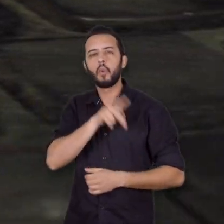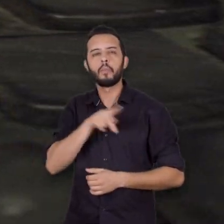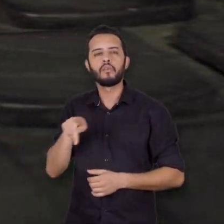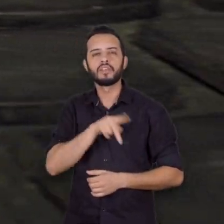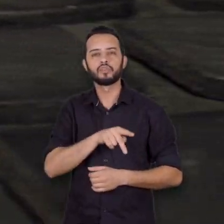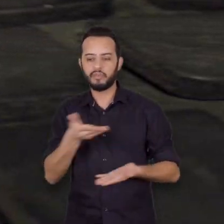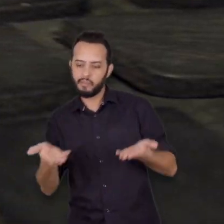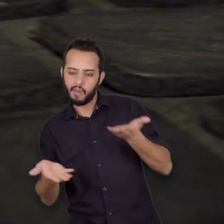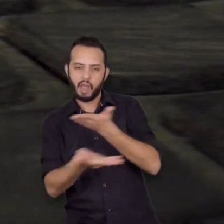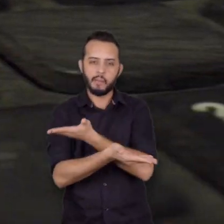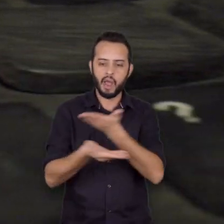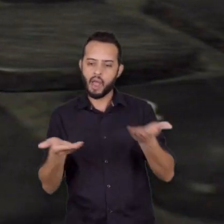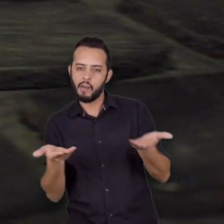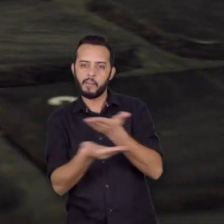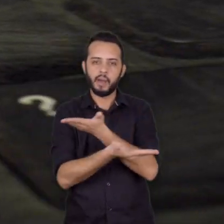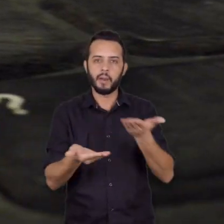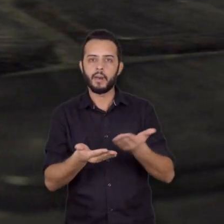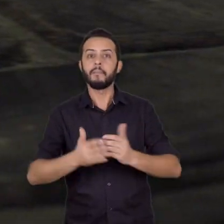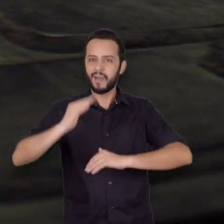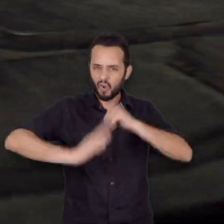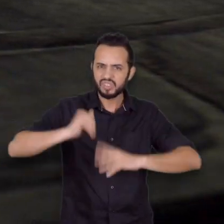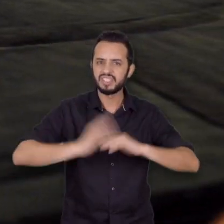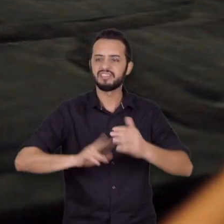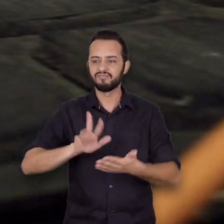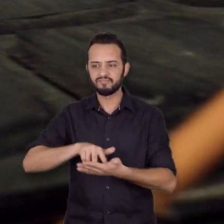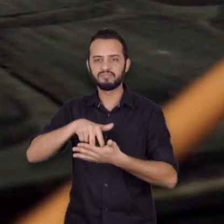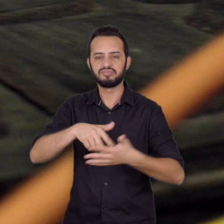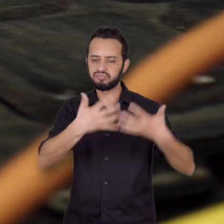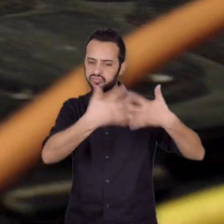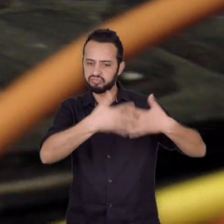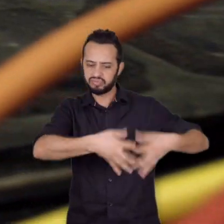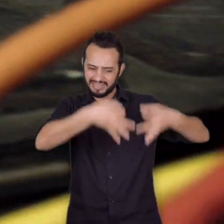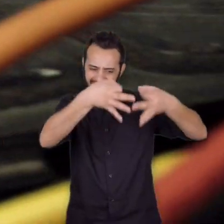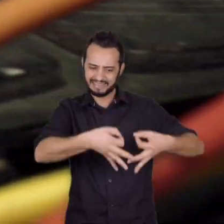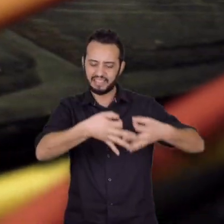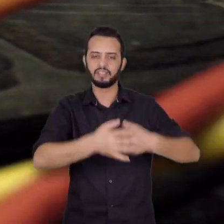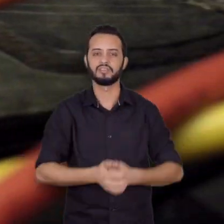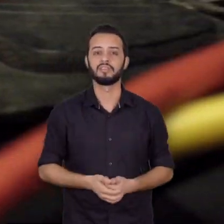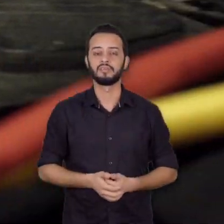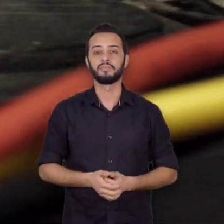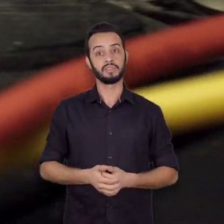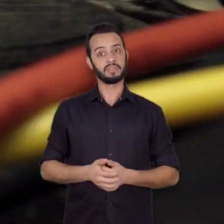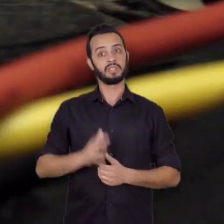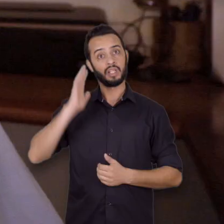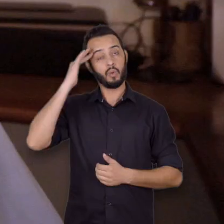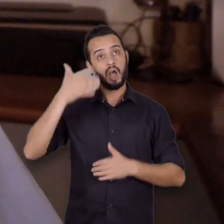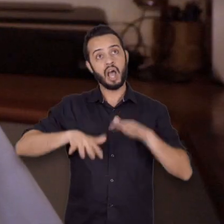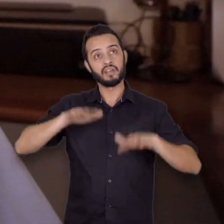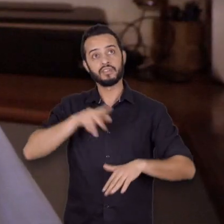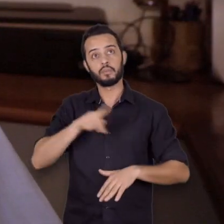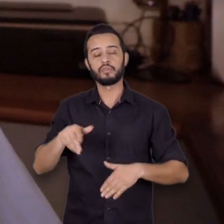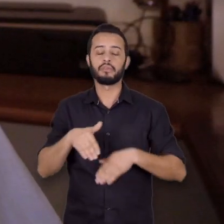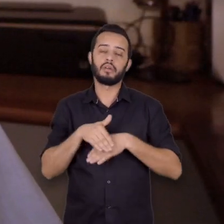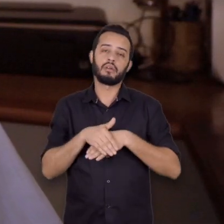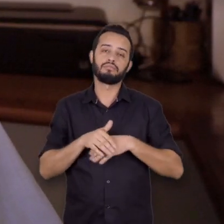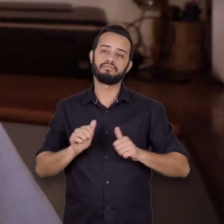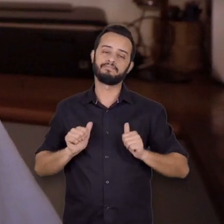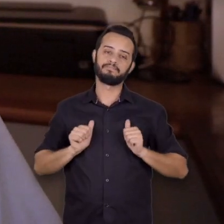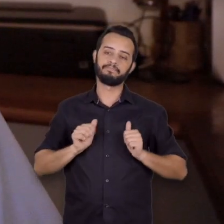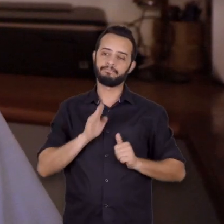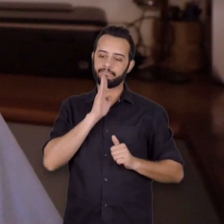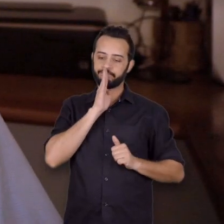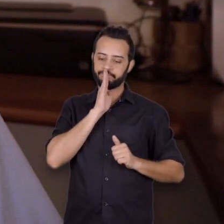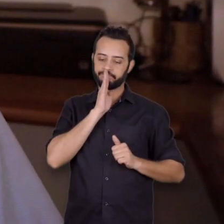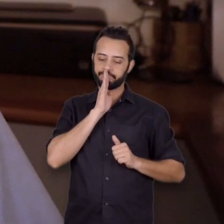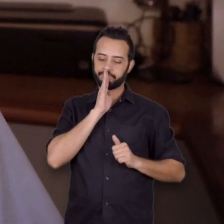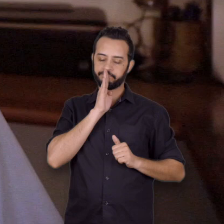a intervenção, vamos dizer assim, que esse professor tem que fazer para ser efetivo naquele momento. Provavelmente, em muitos casos,